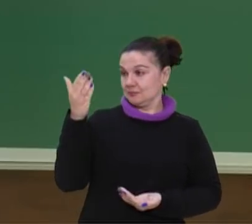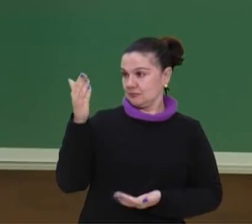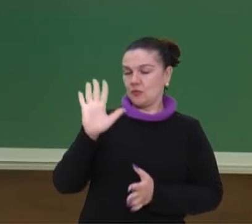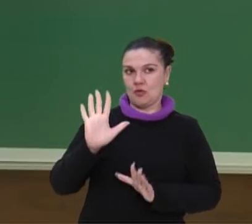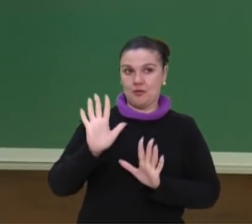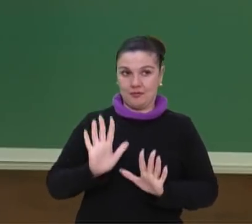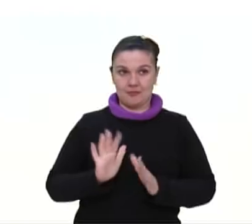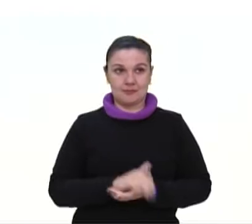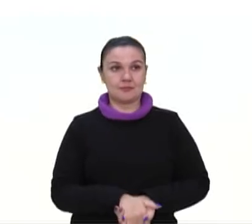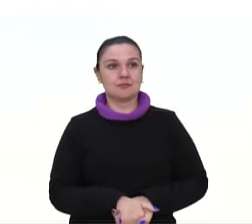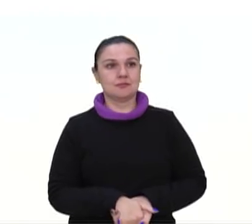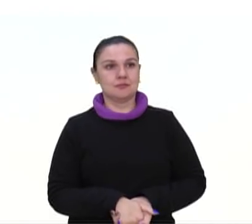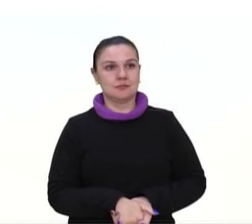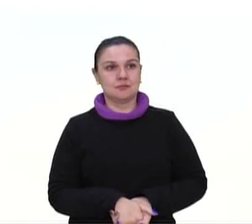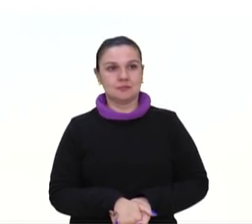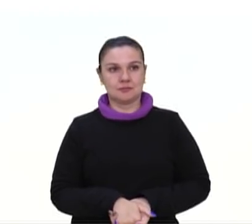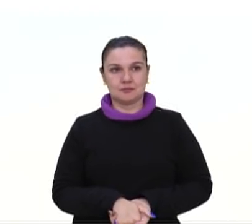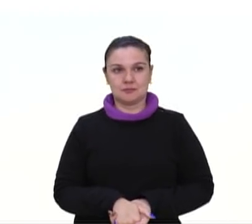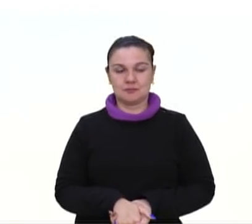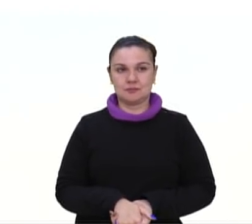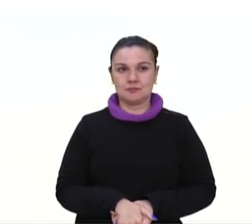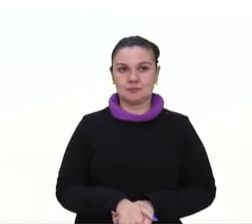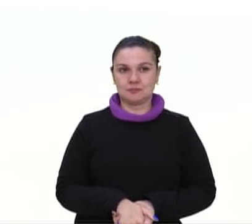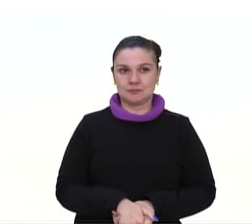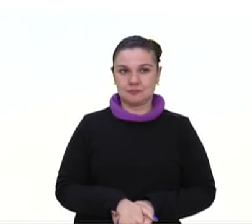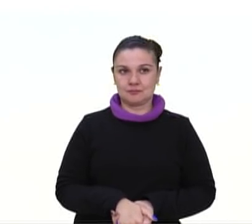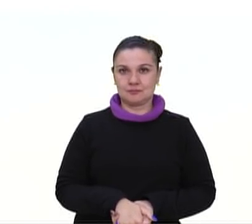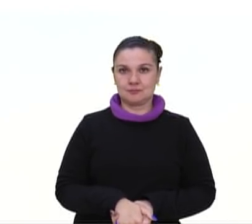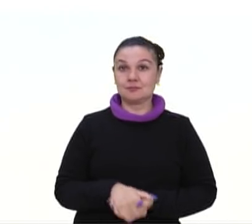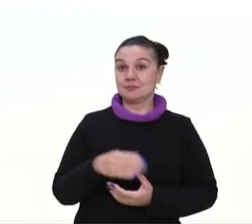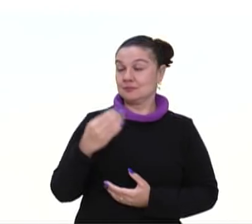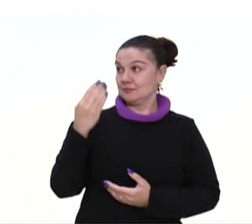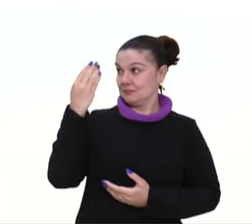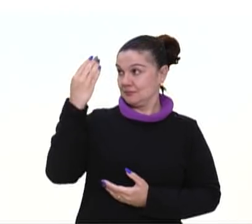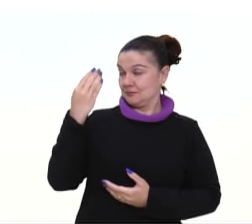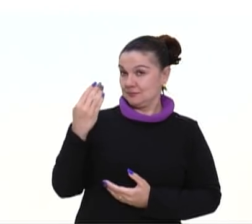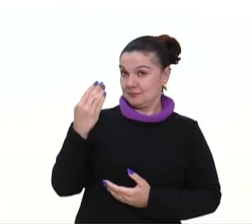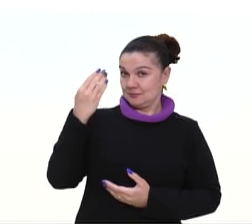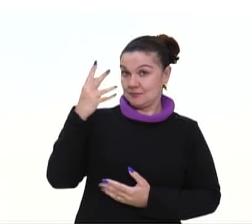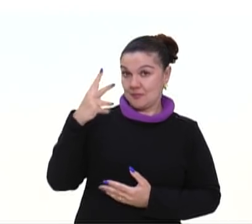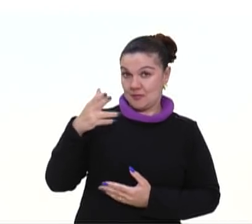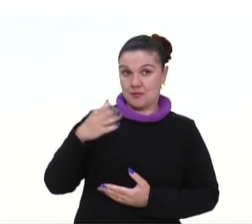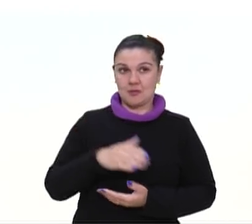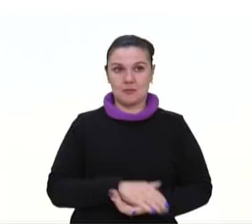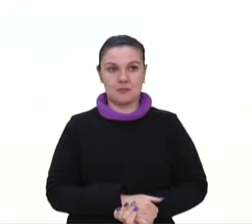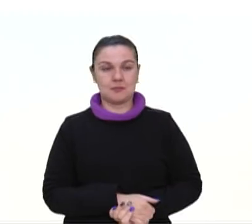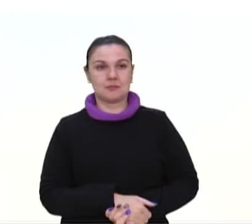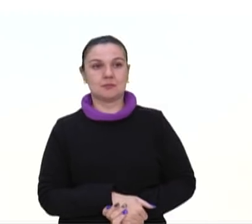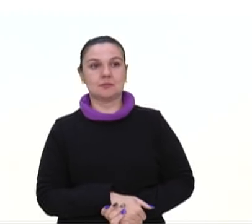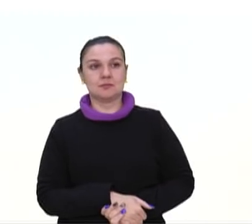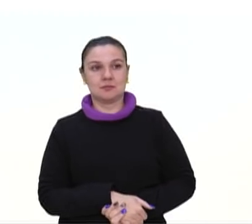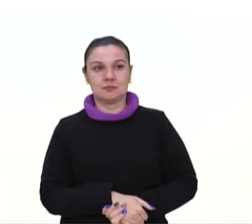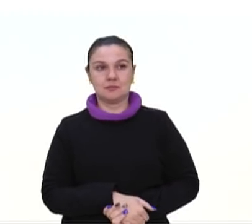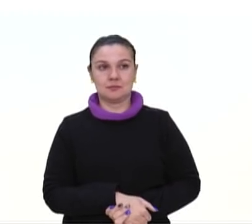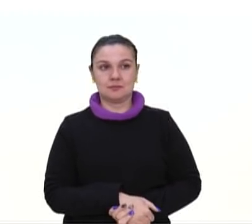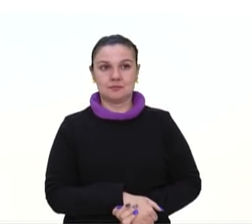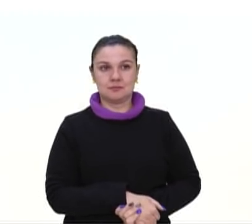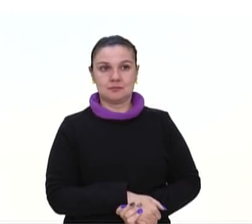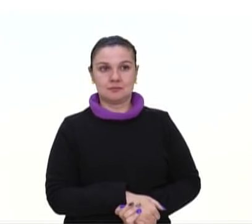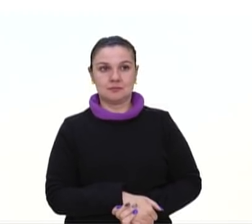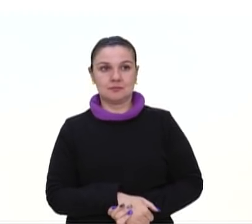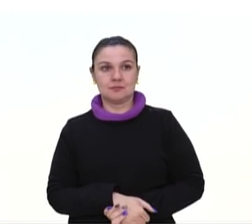calma. 4x menos 35, o ângulo U, é igual ao ângulo